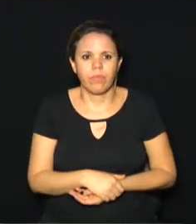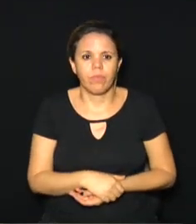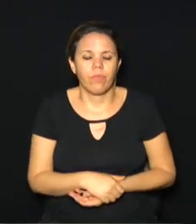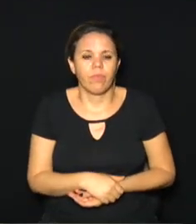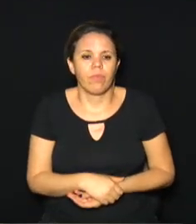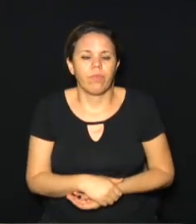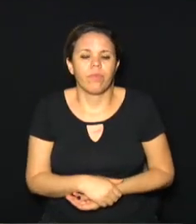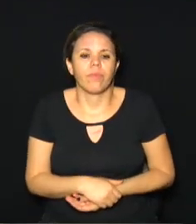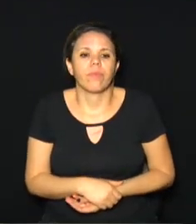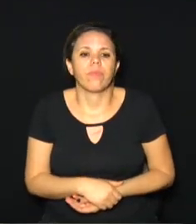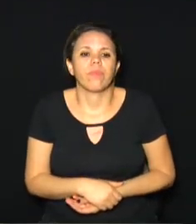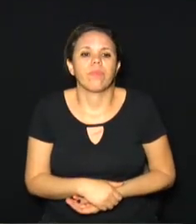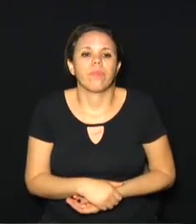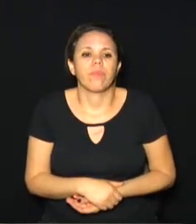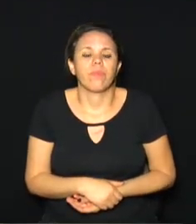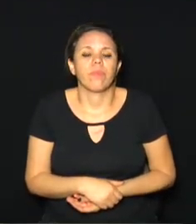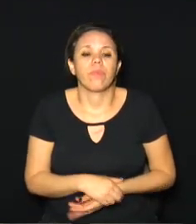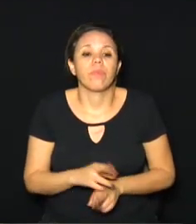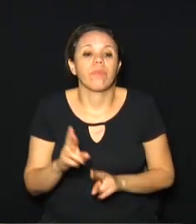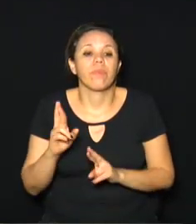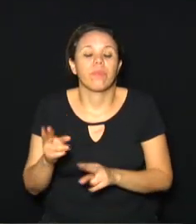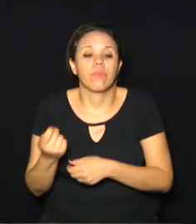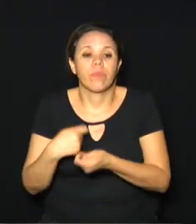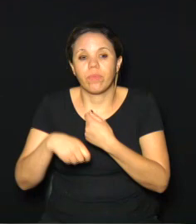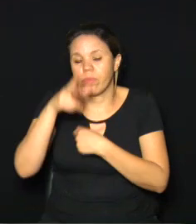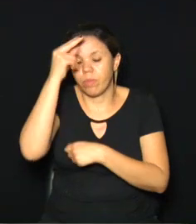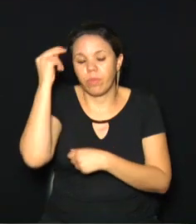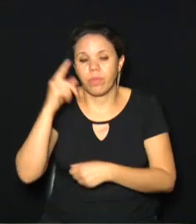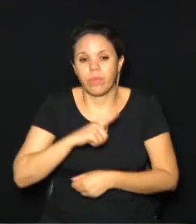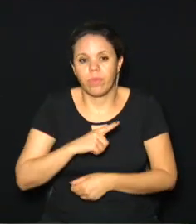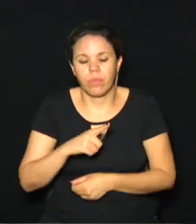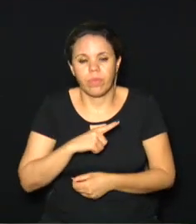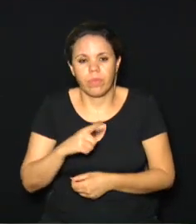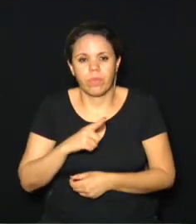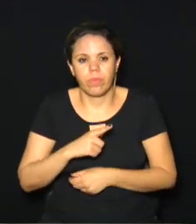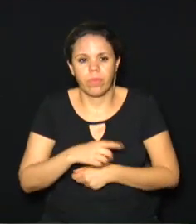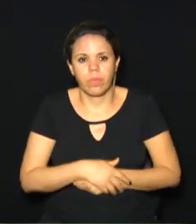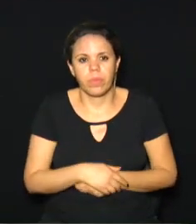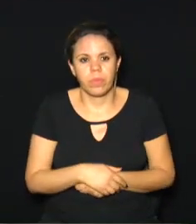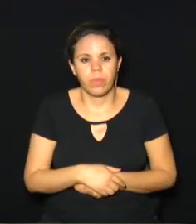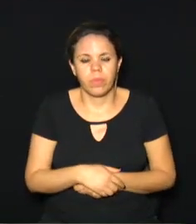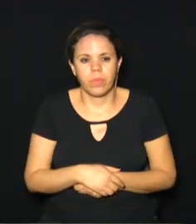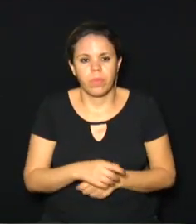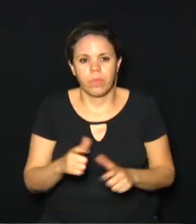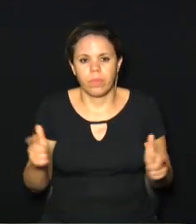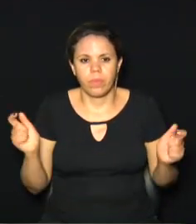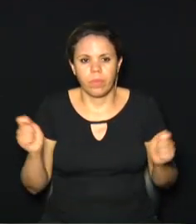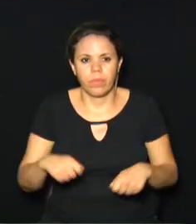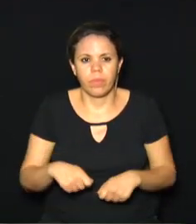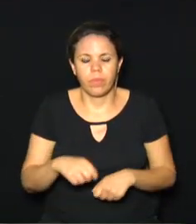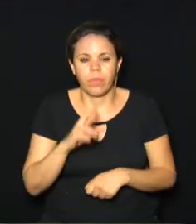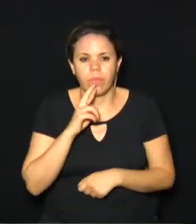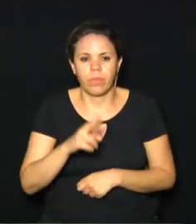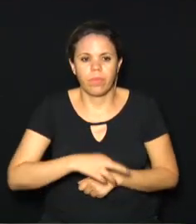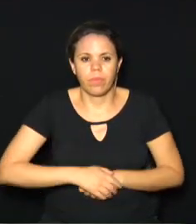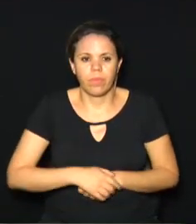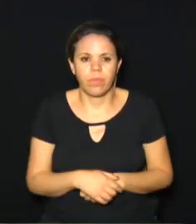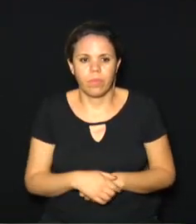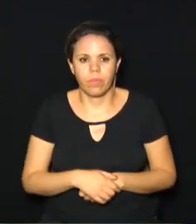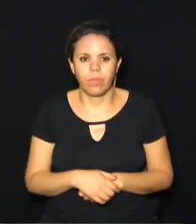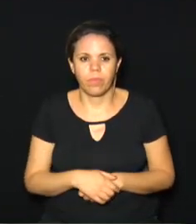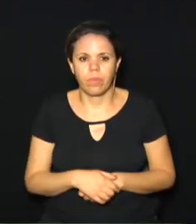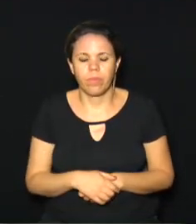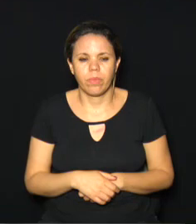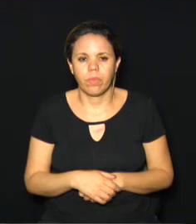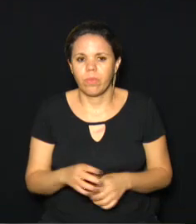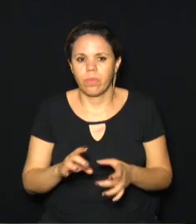Então, o que se espera é que a administração pública tenha, vamos dizer assim, maiores condições de responder e de